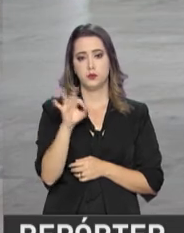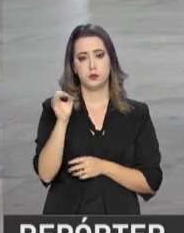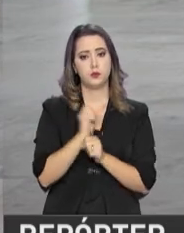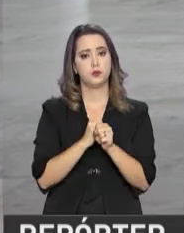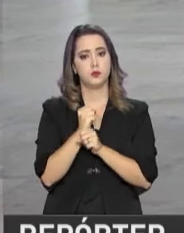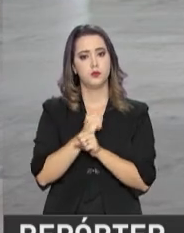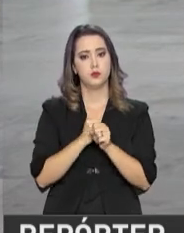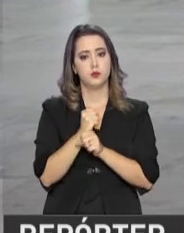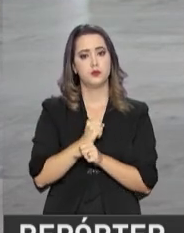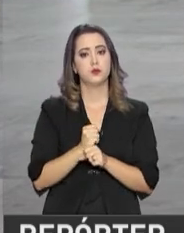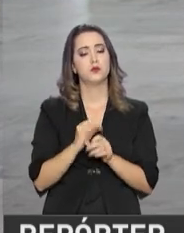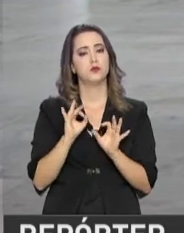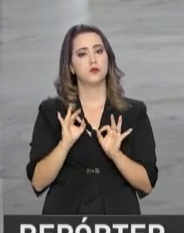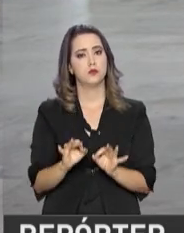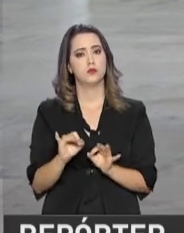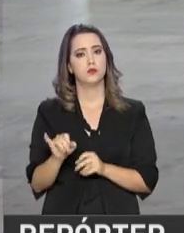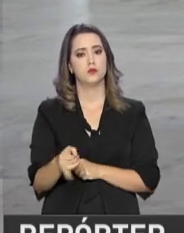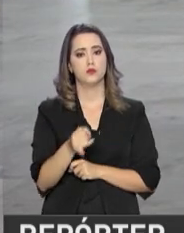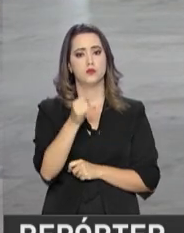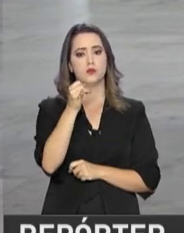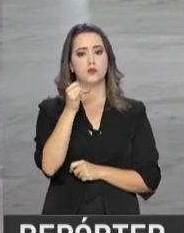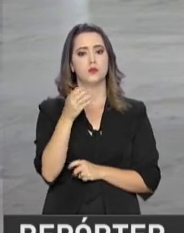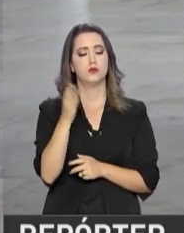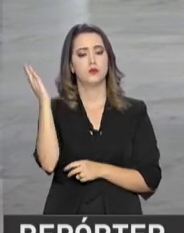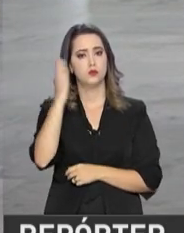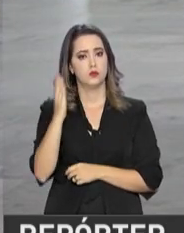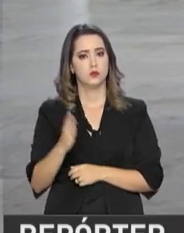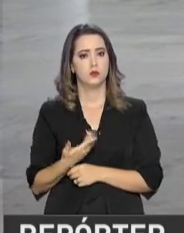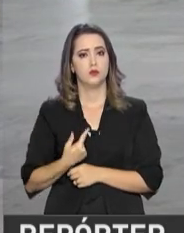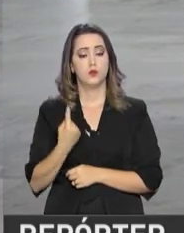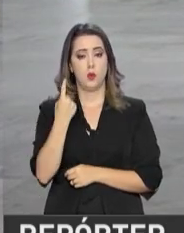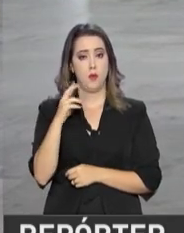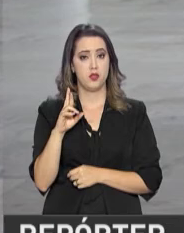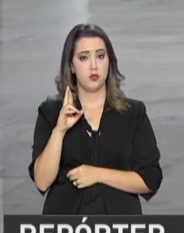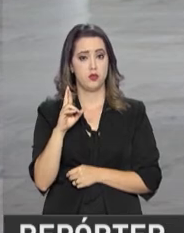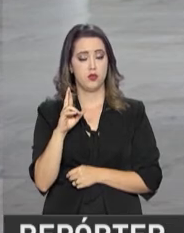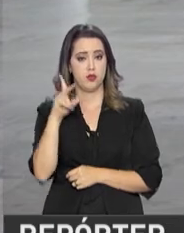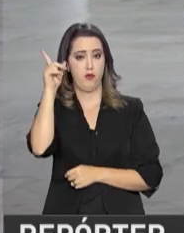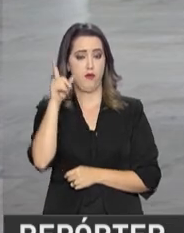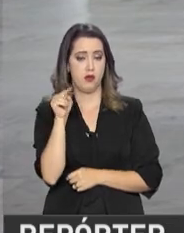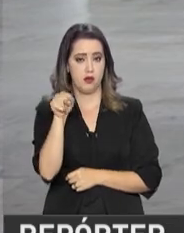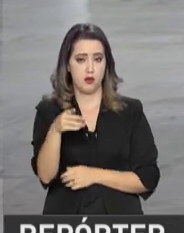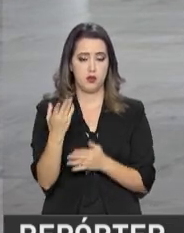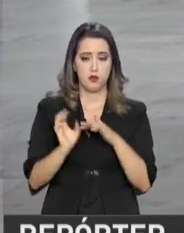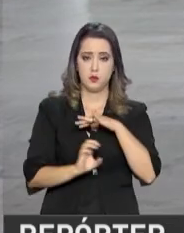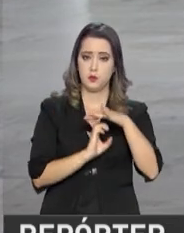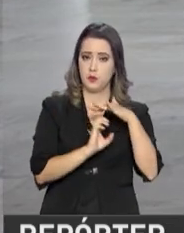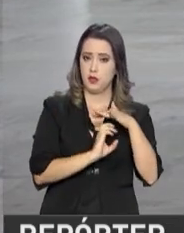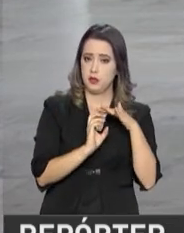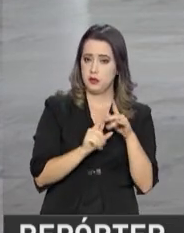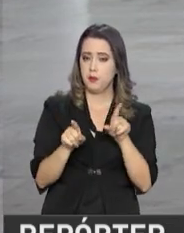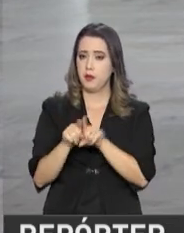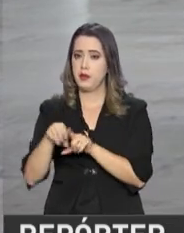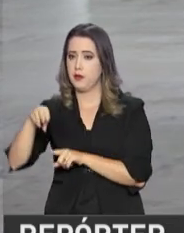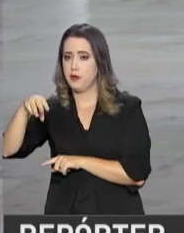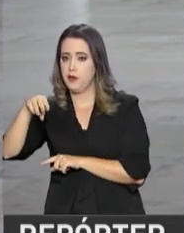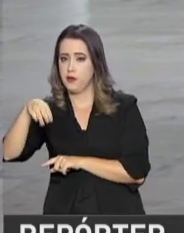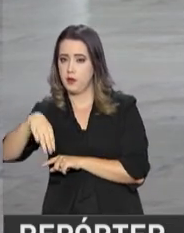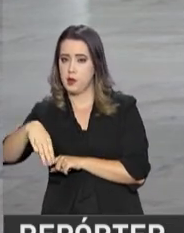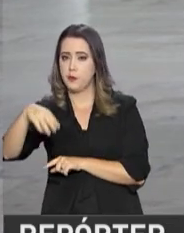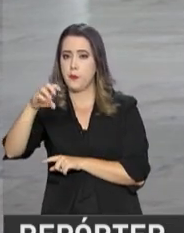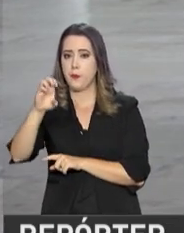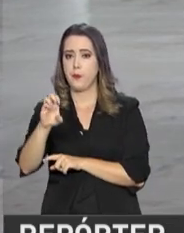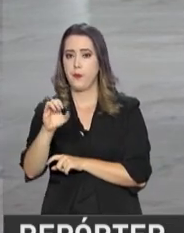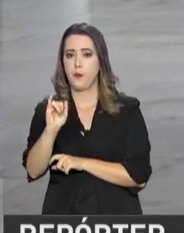ano a taxa oficial de juros no brasil há uma diferença entre as micro e pequenas empresas e os microempreendedores